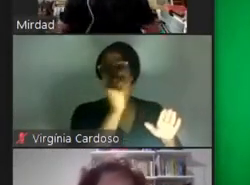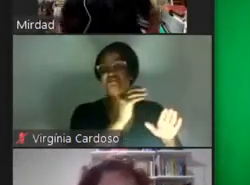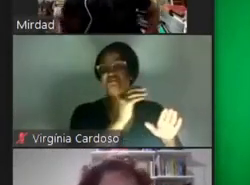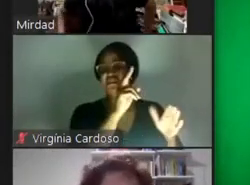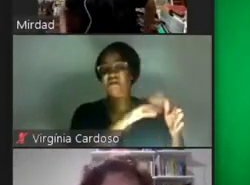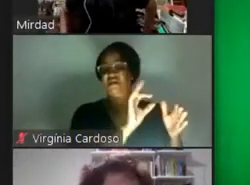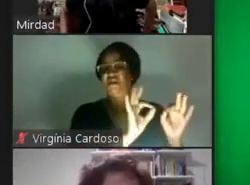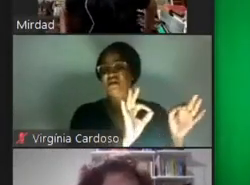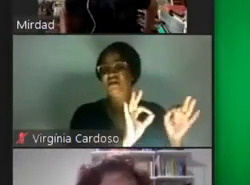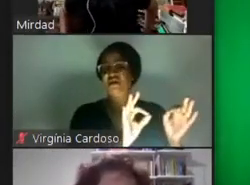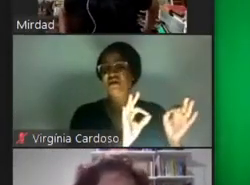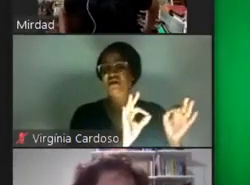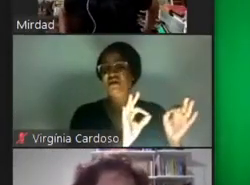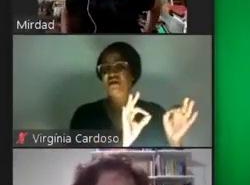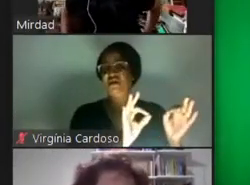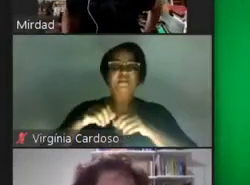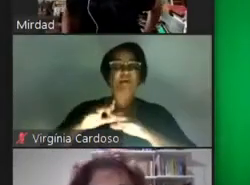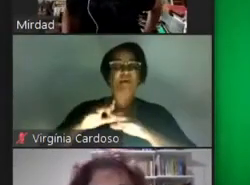aqui.